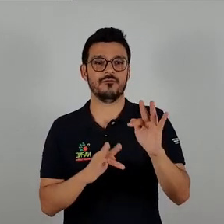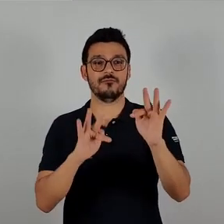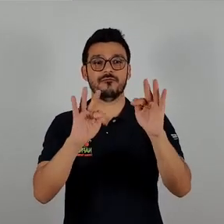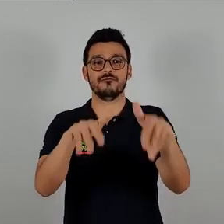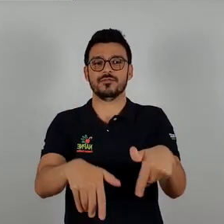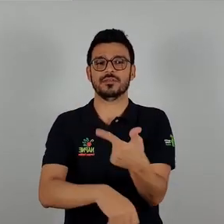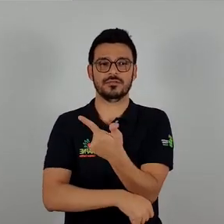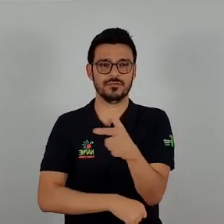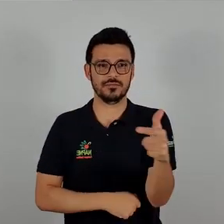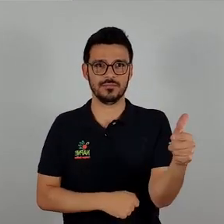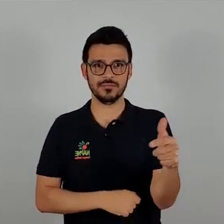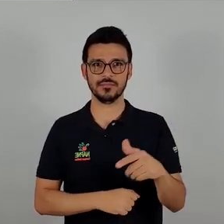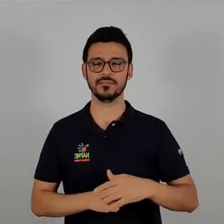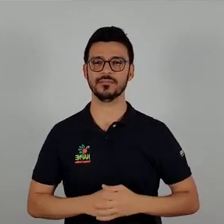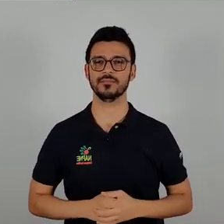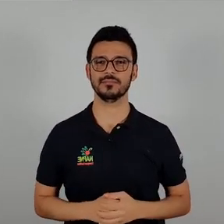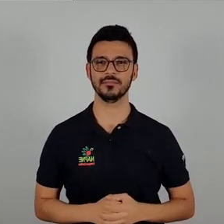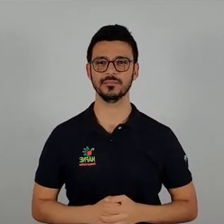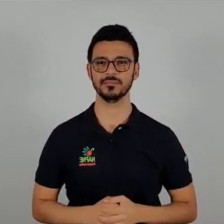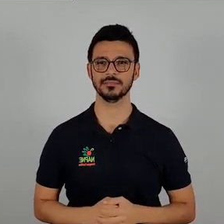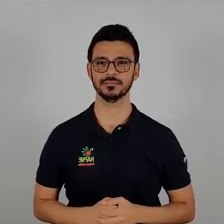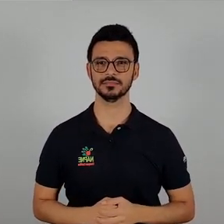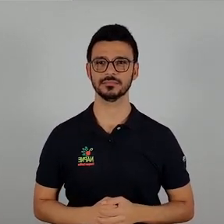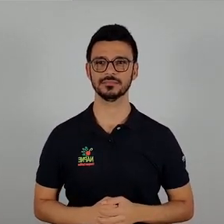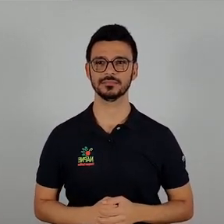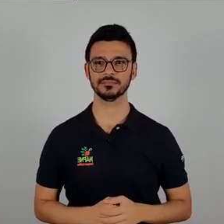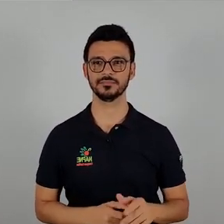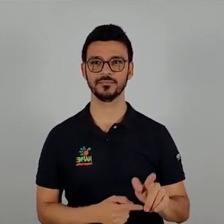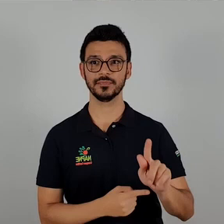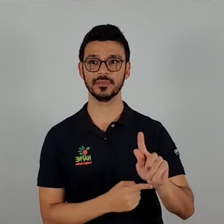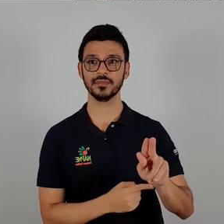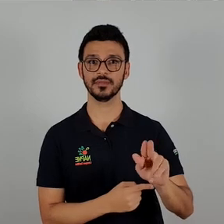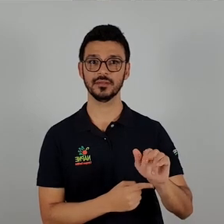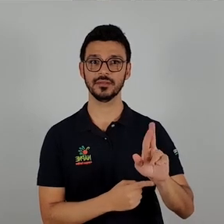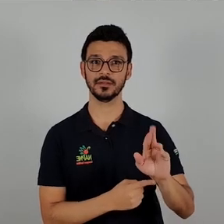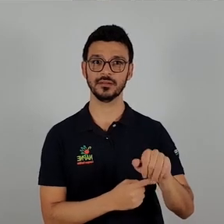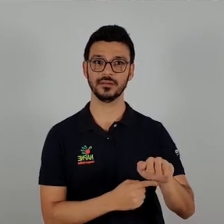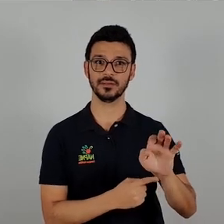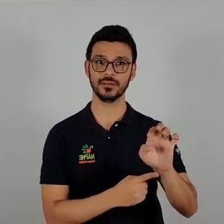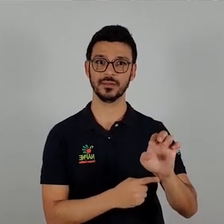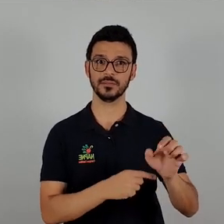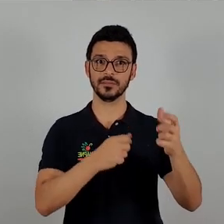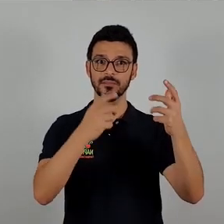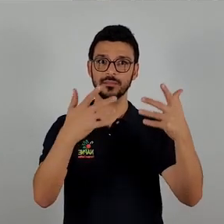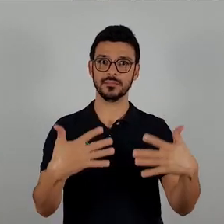outros meninos, o Lucas, o Guilherme e o Vitor, que estão em sala de aula também,